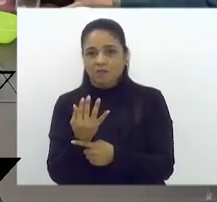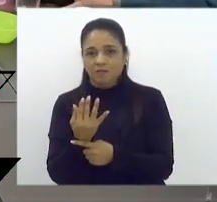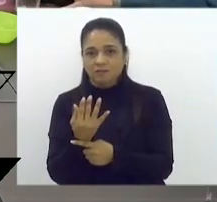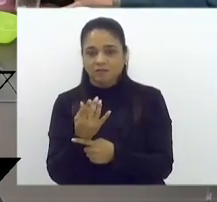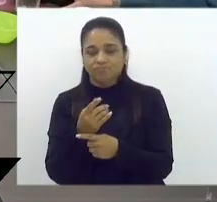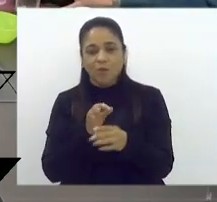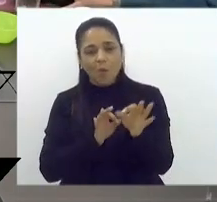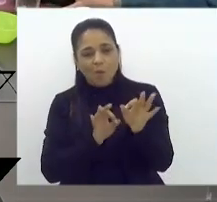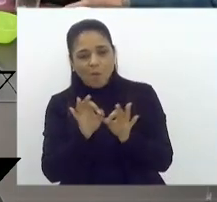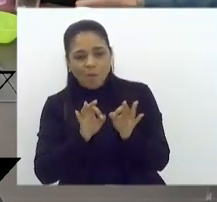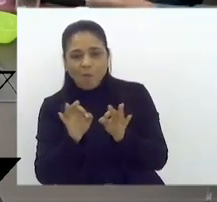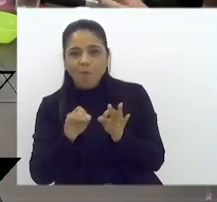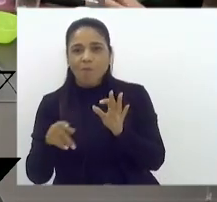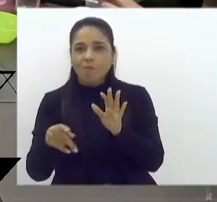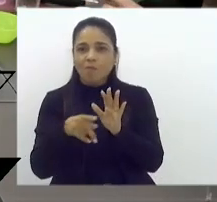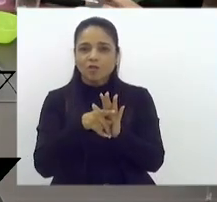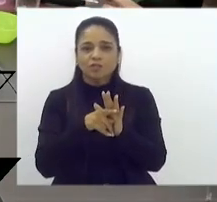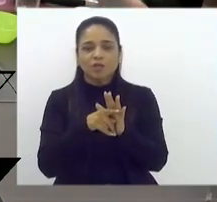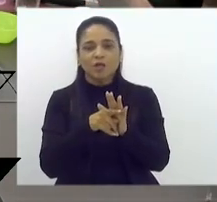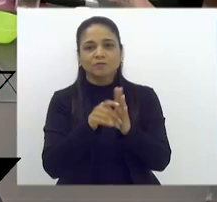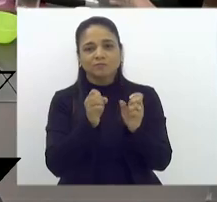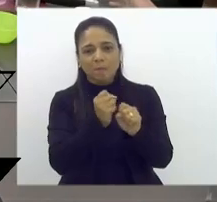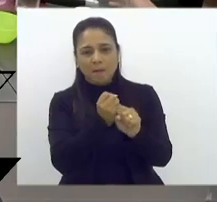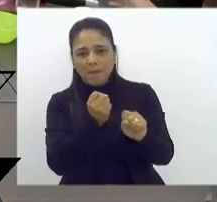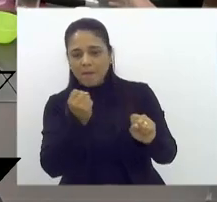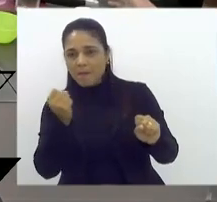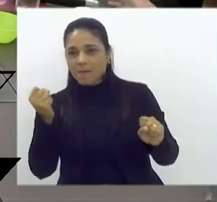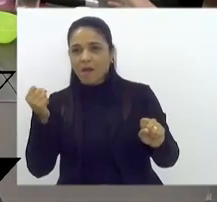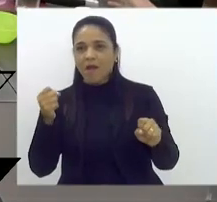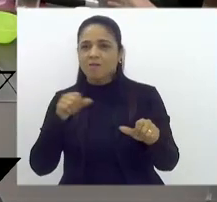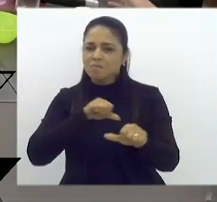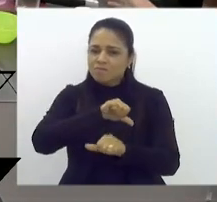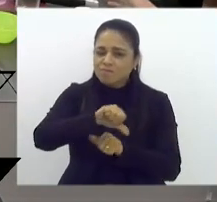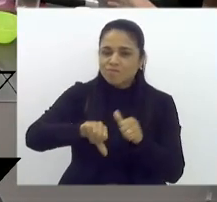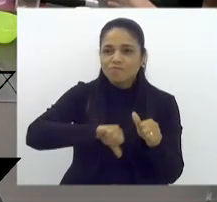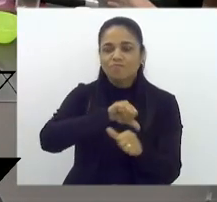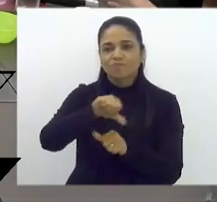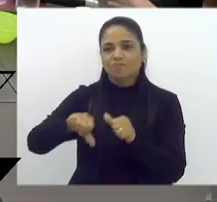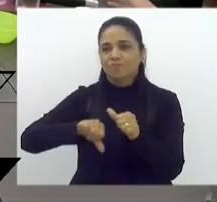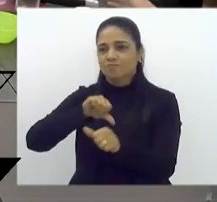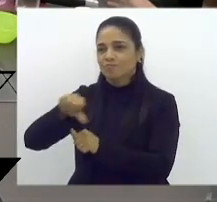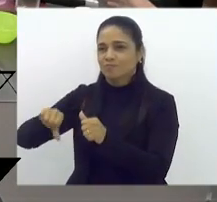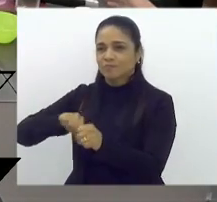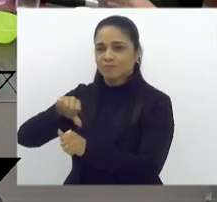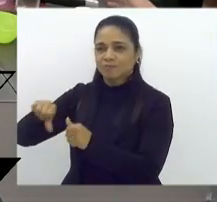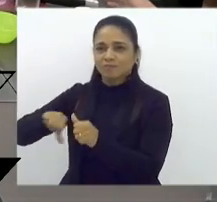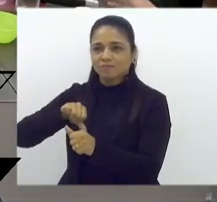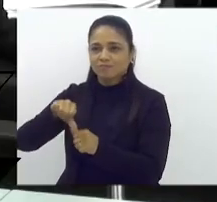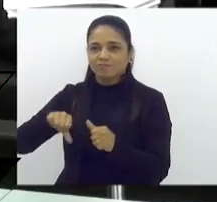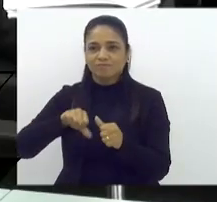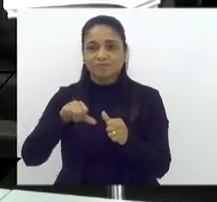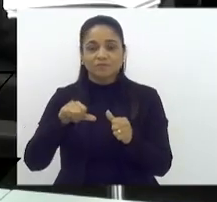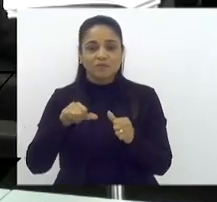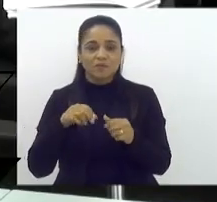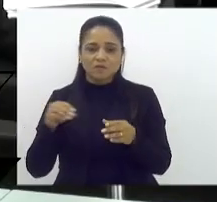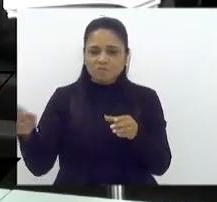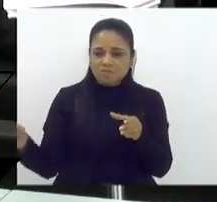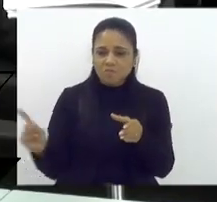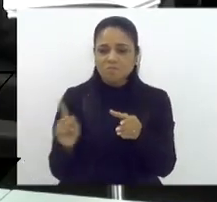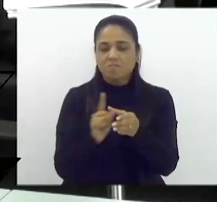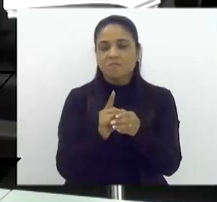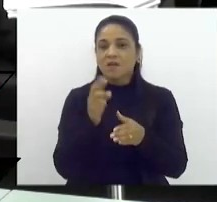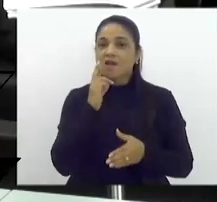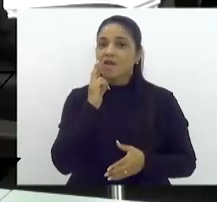projeto de expansão. Claro. Que passa constantemente por modificações. Por exemplo, tem a discussão da implantação do restaurante universitário